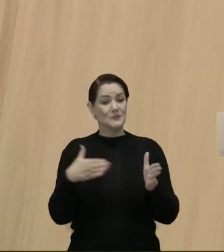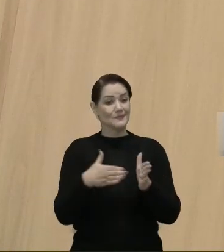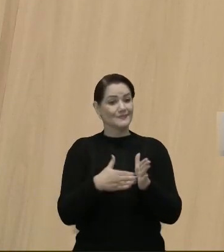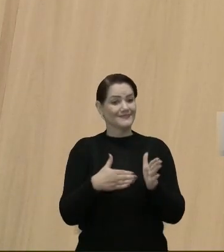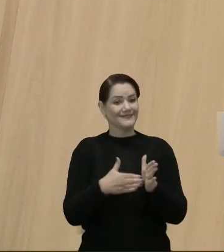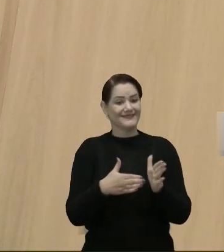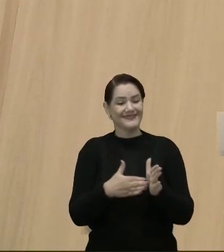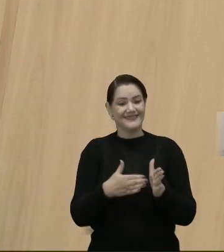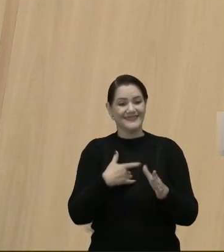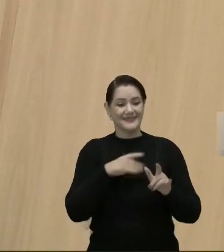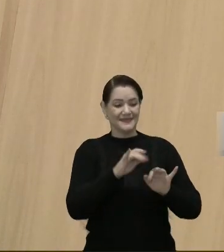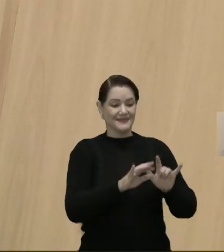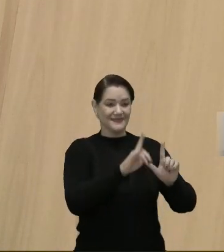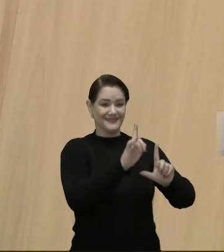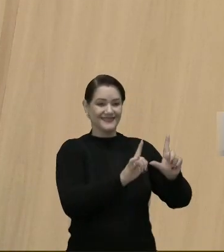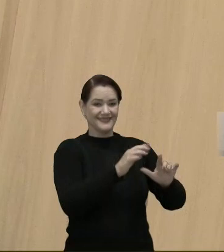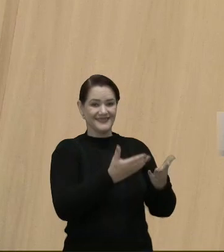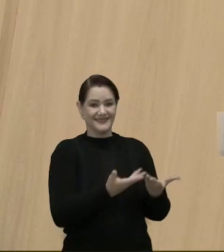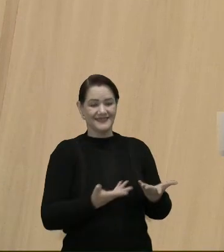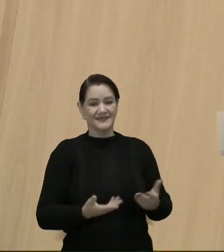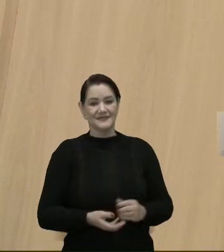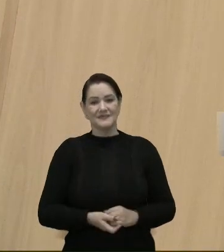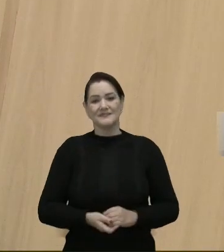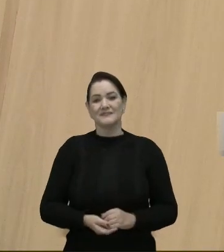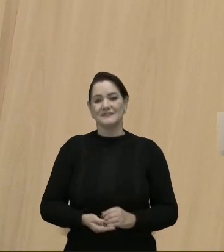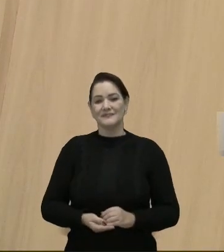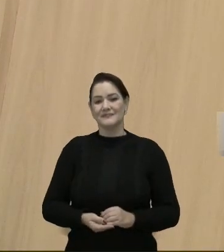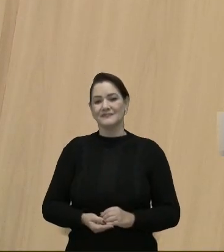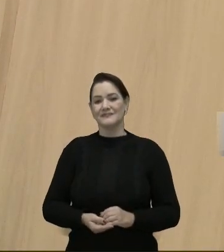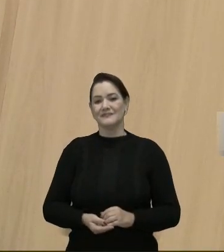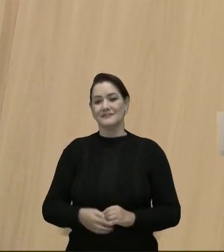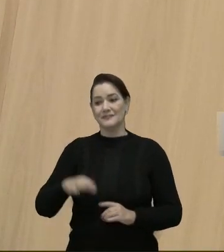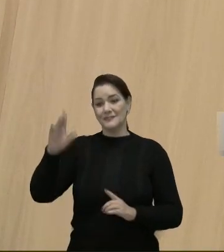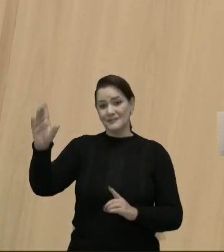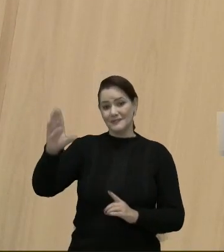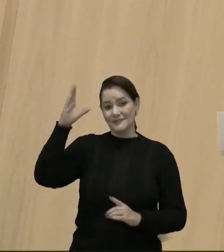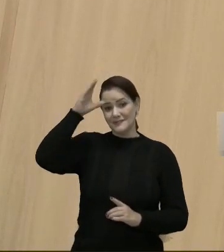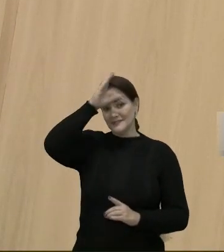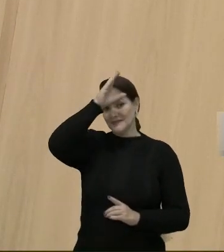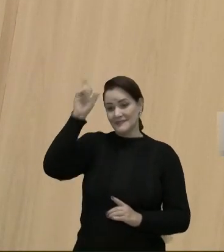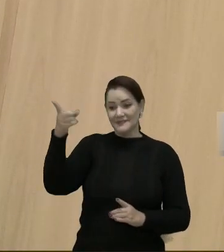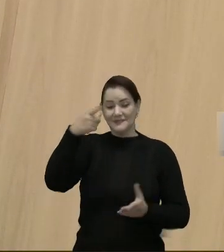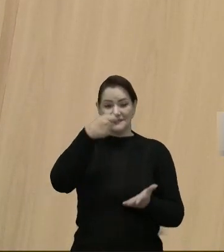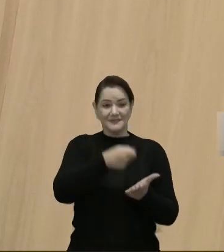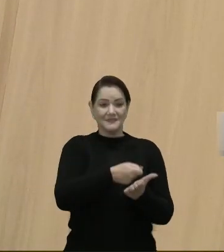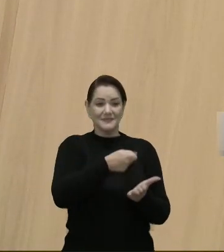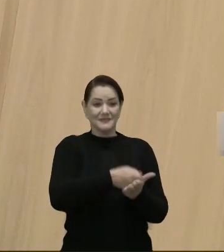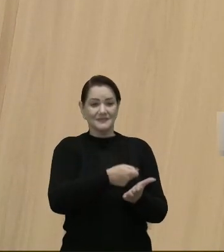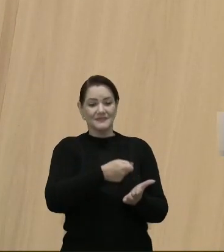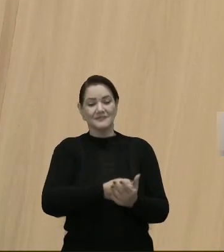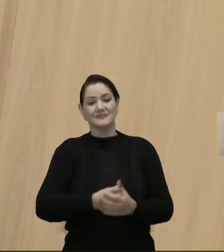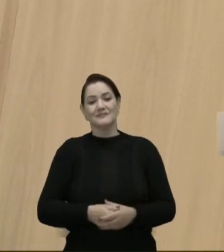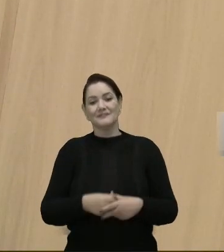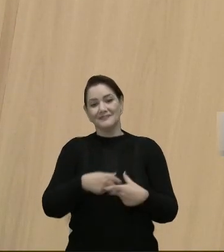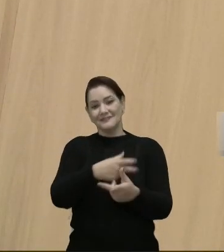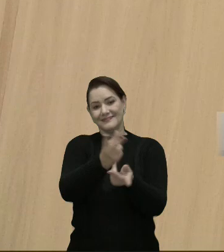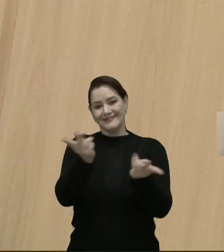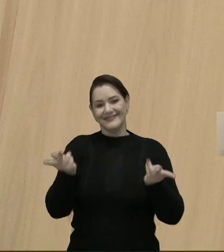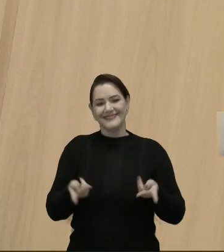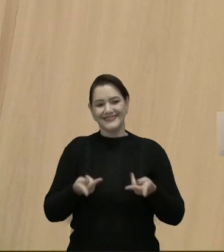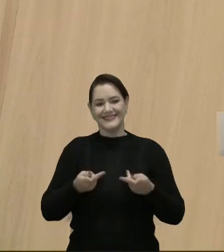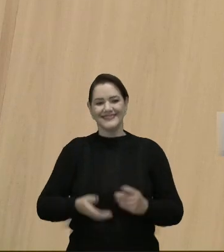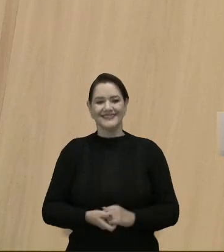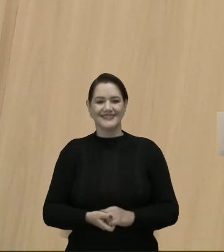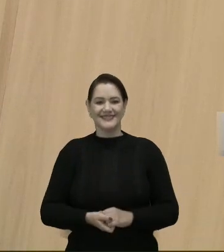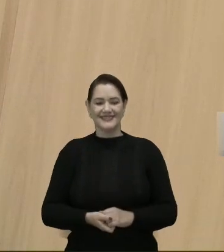eu sou a caixa e quando os clientes vêm para pagar, né, a pizza, eles